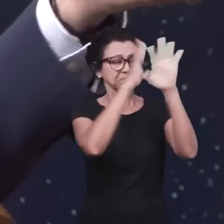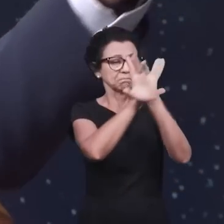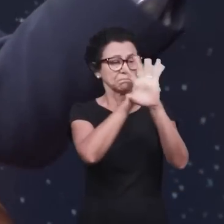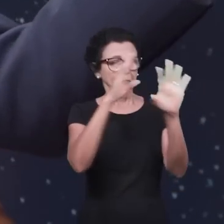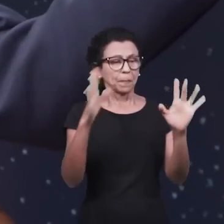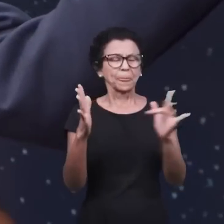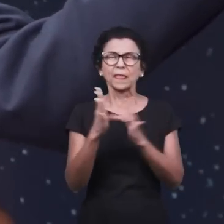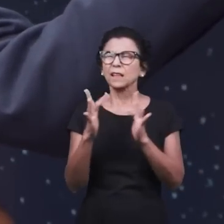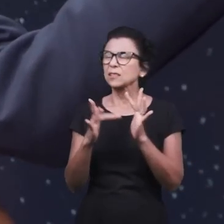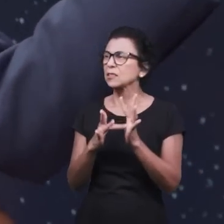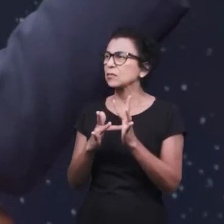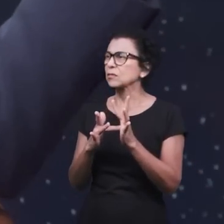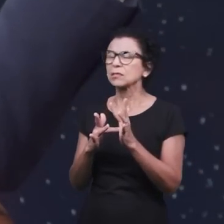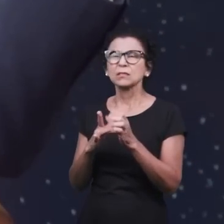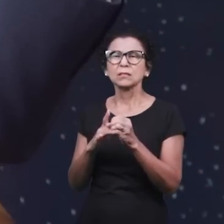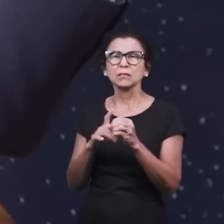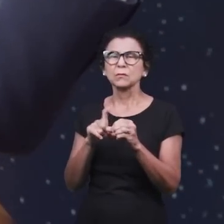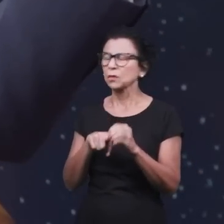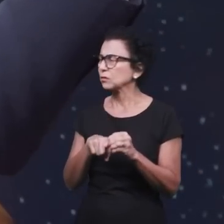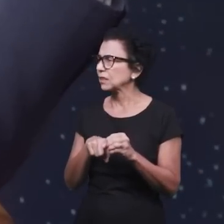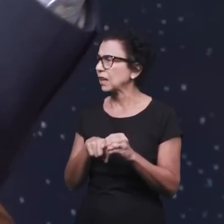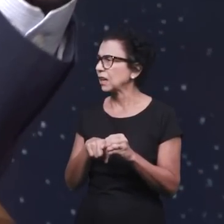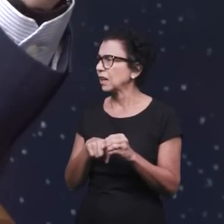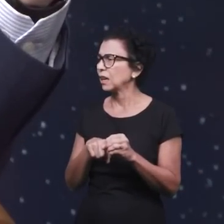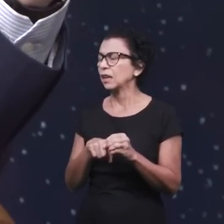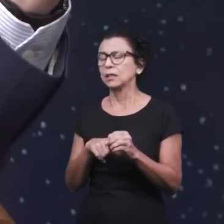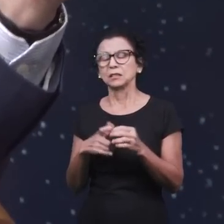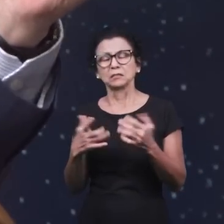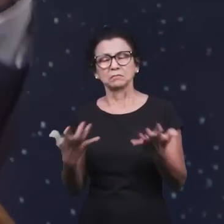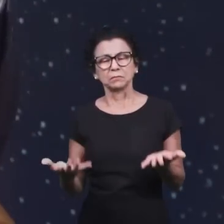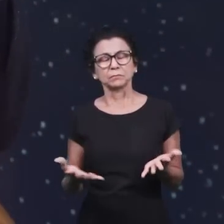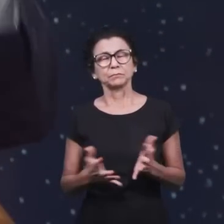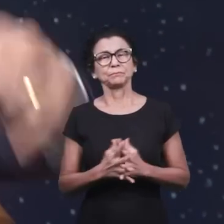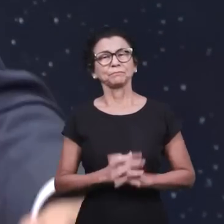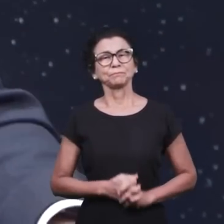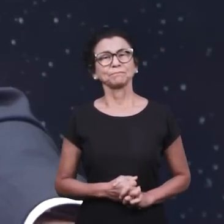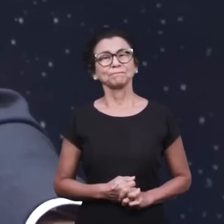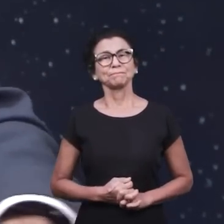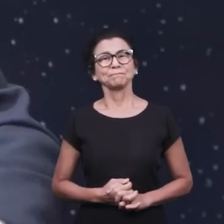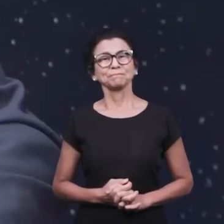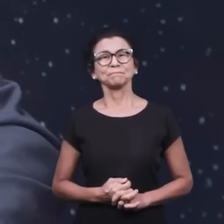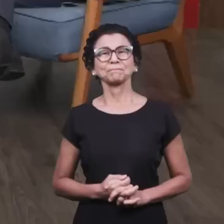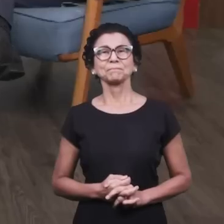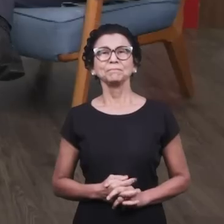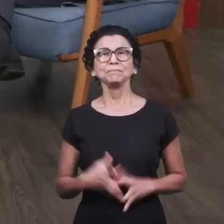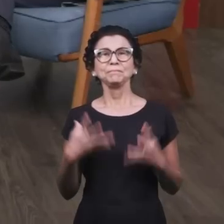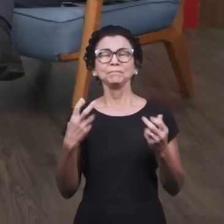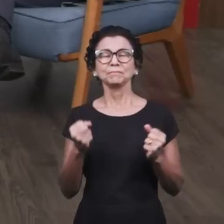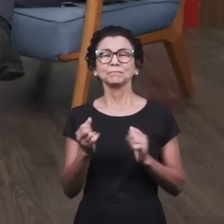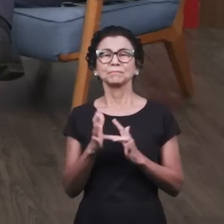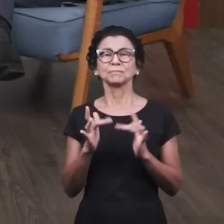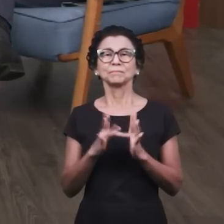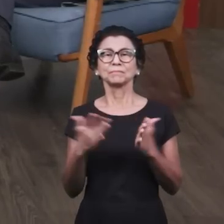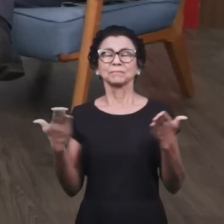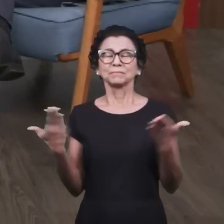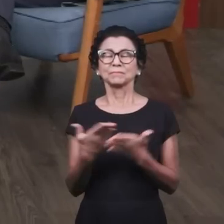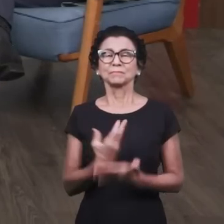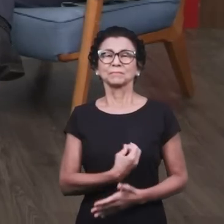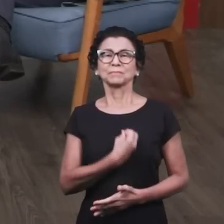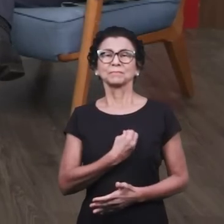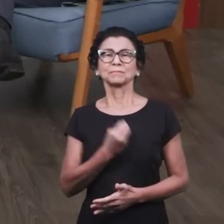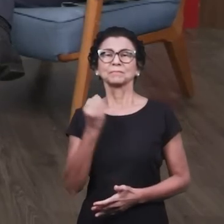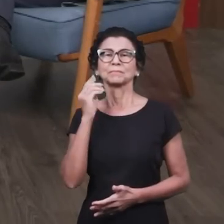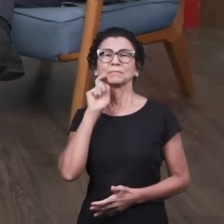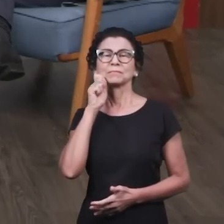abrir vai viver, vai se banquetear da ceia do Senhor. Glória a Jesus. E é uma